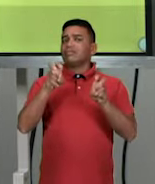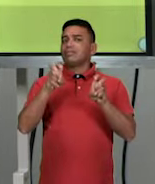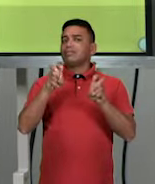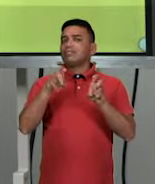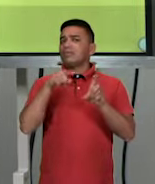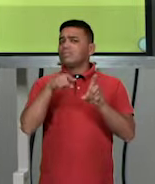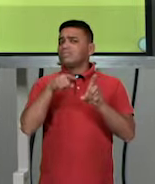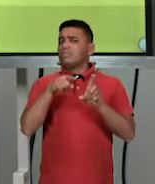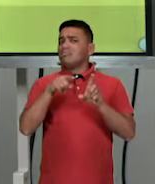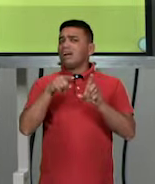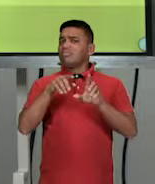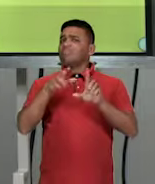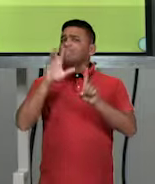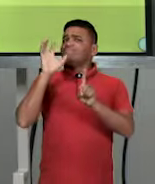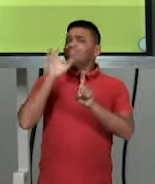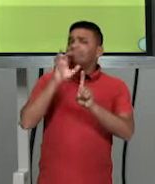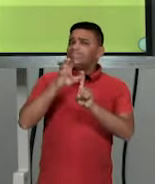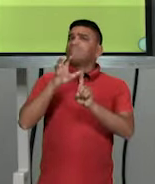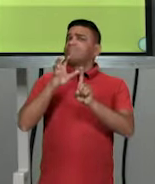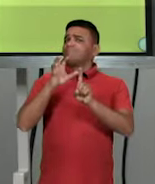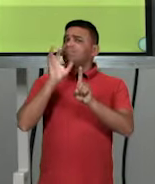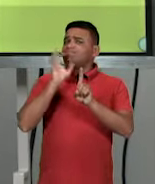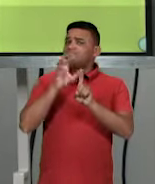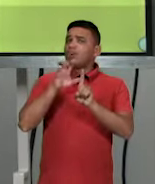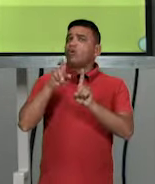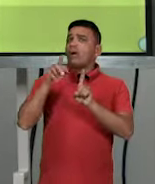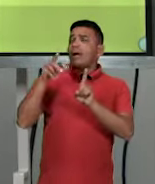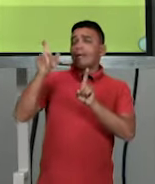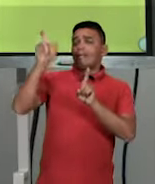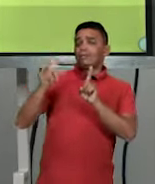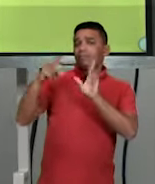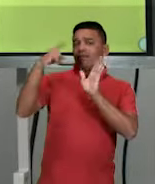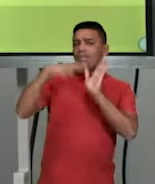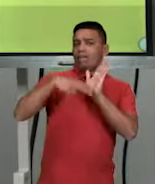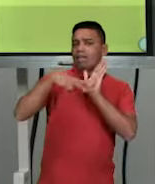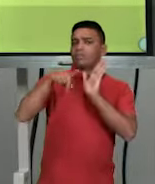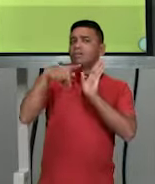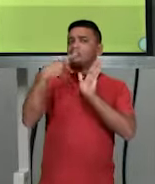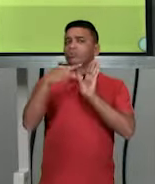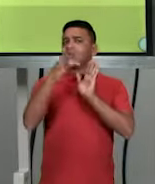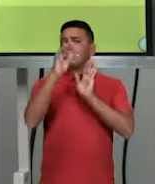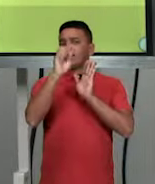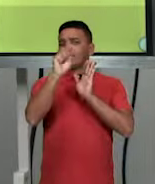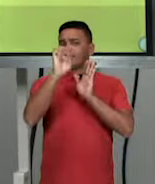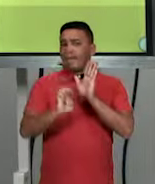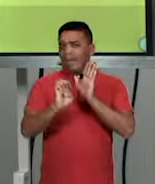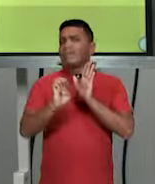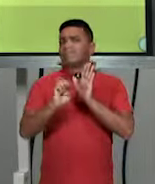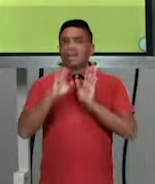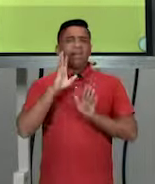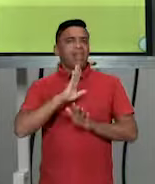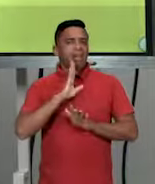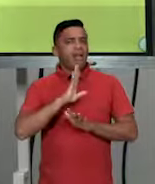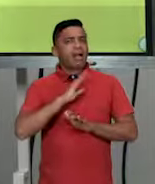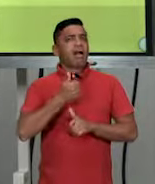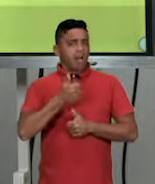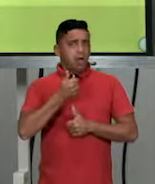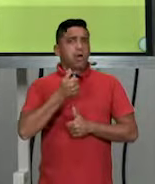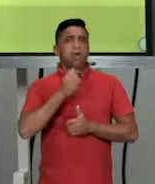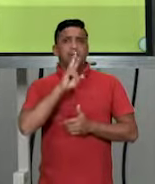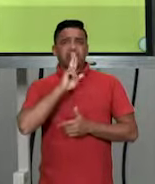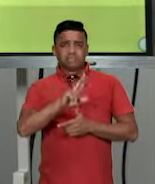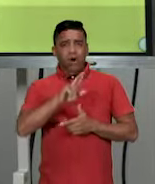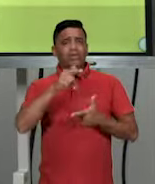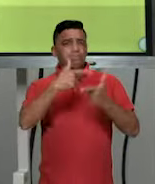de convencer o leitor de que a sua tese é certa, é legal, é a ideal e tal.